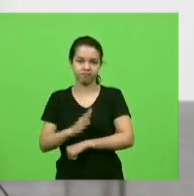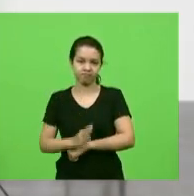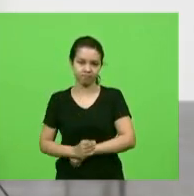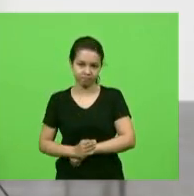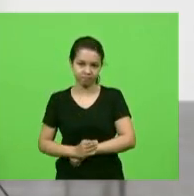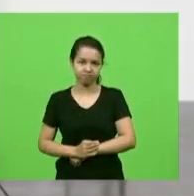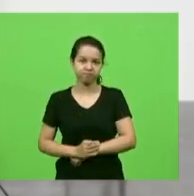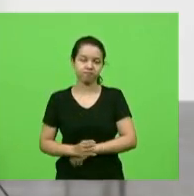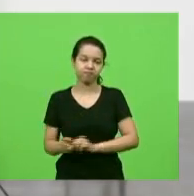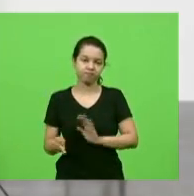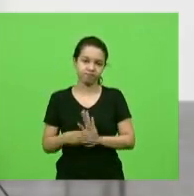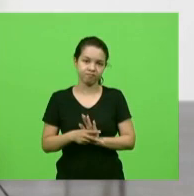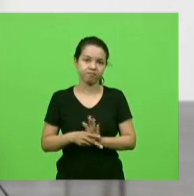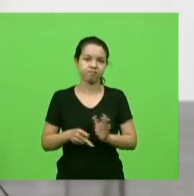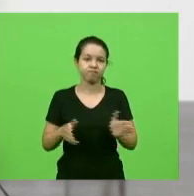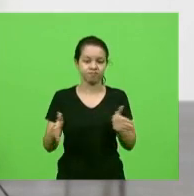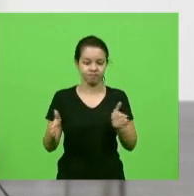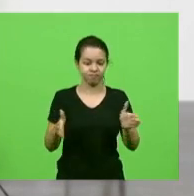não se insere